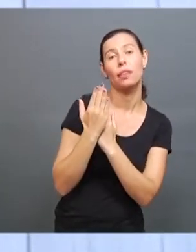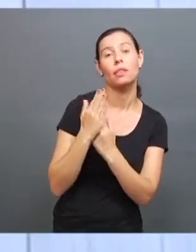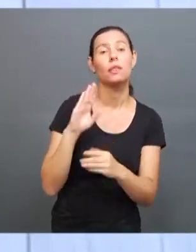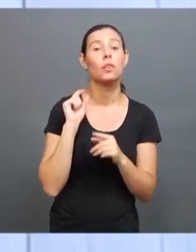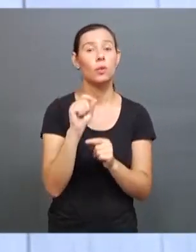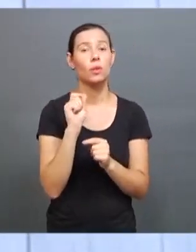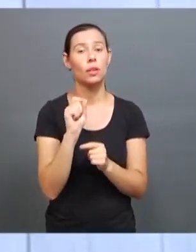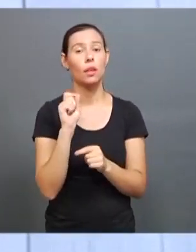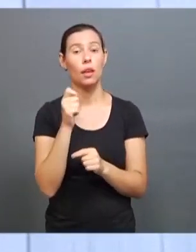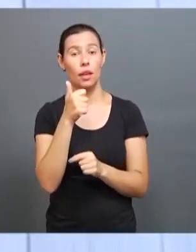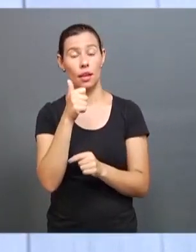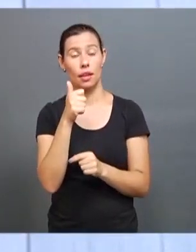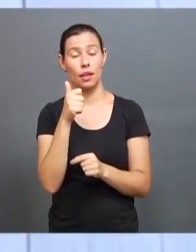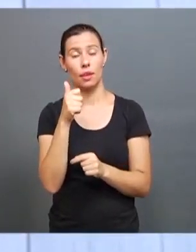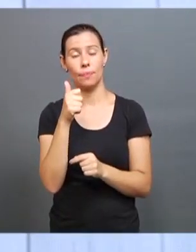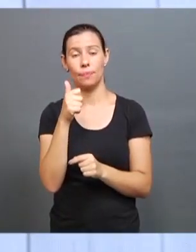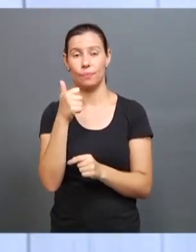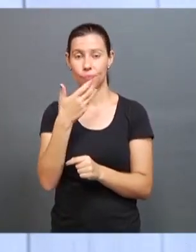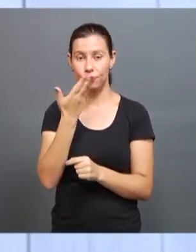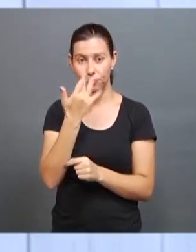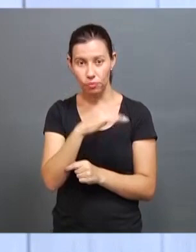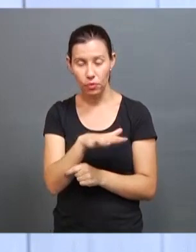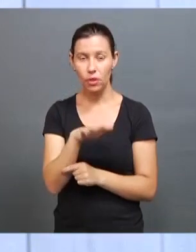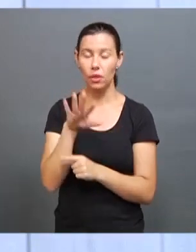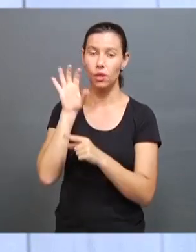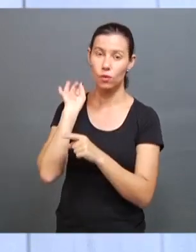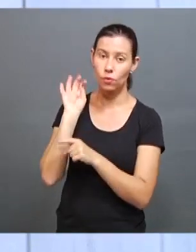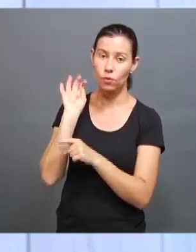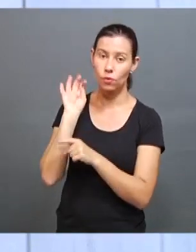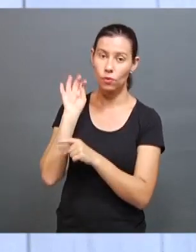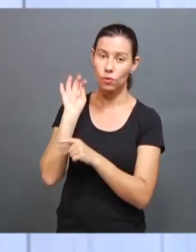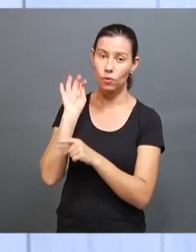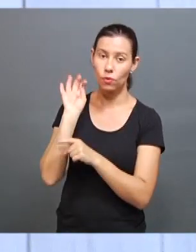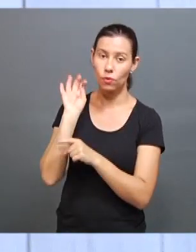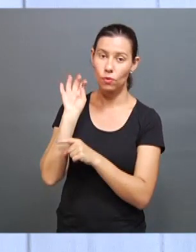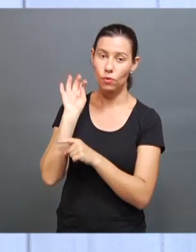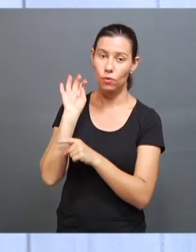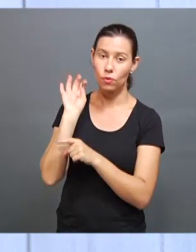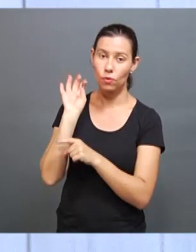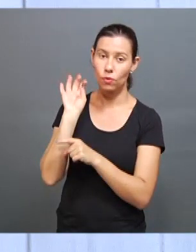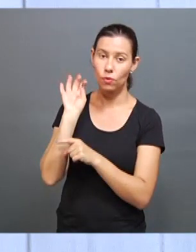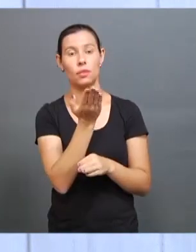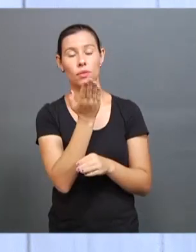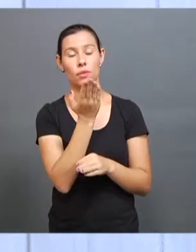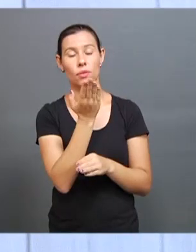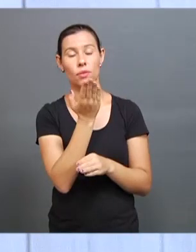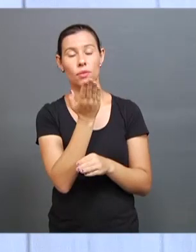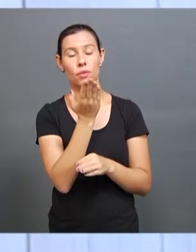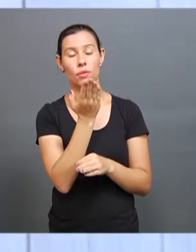escolher o que que você vai tomar de café da manhã, qual que é o seu ritmo.